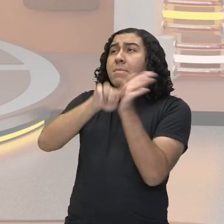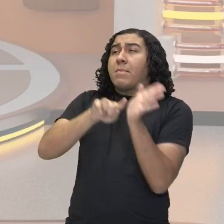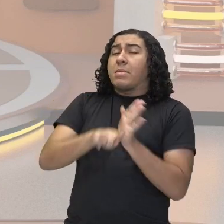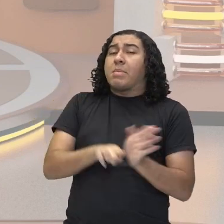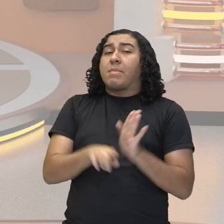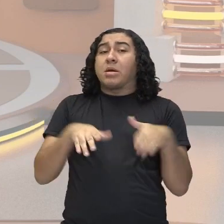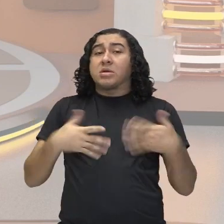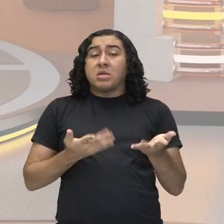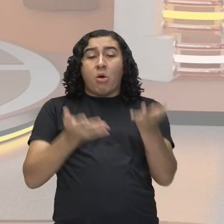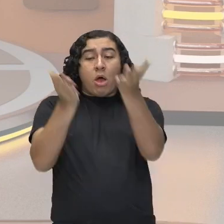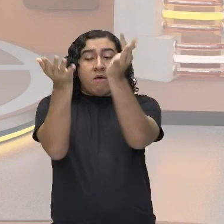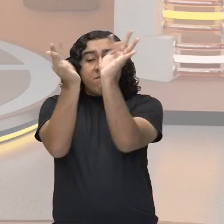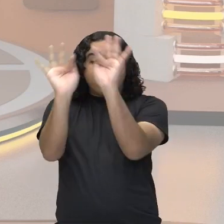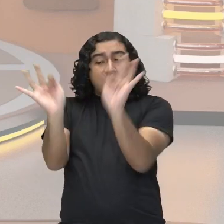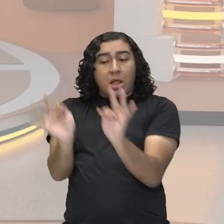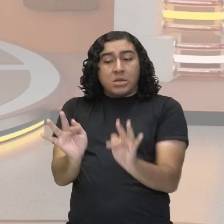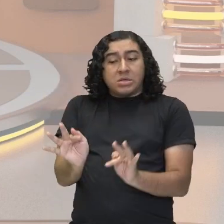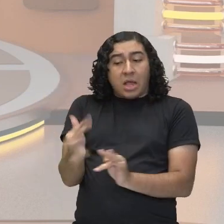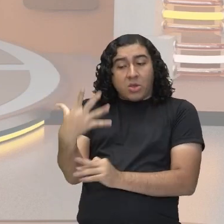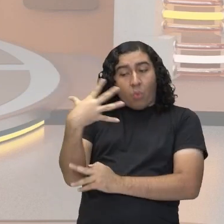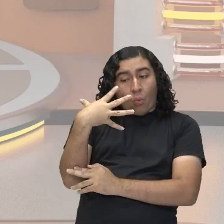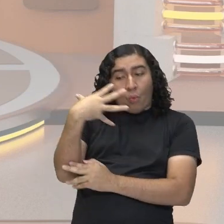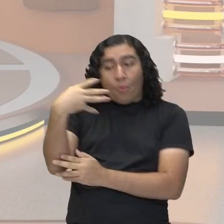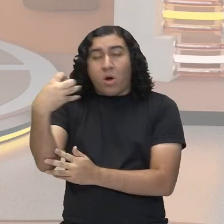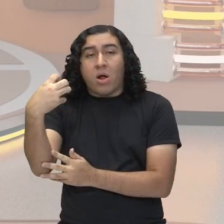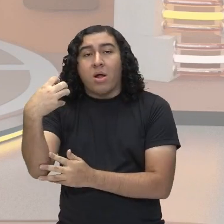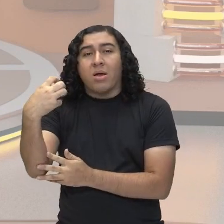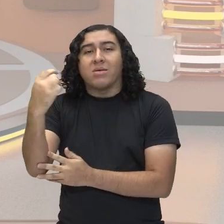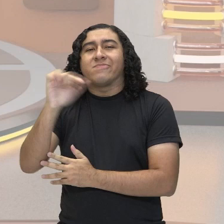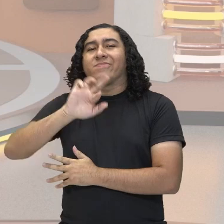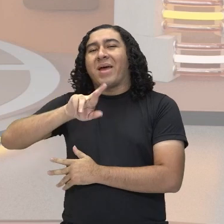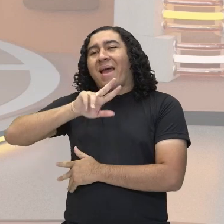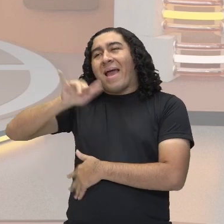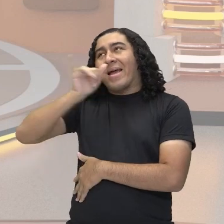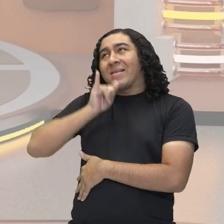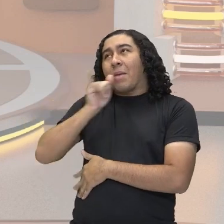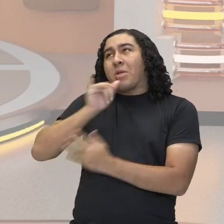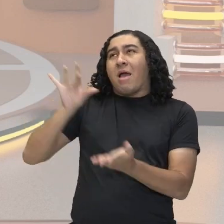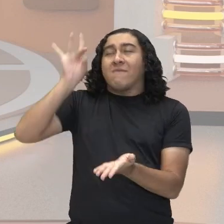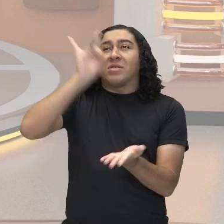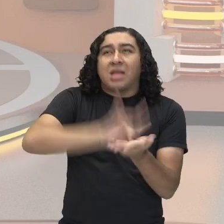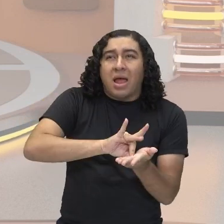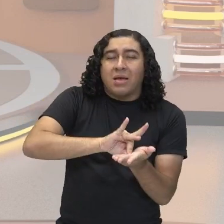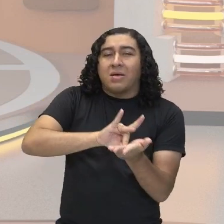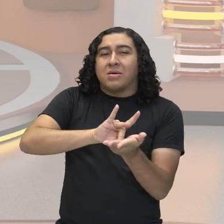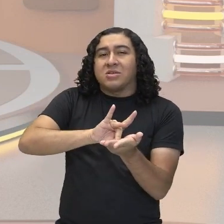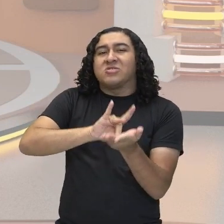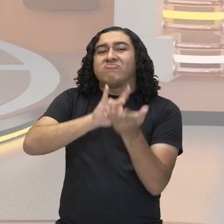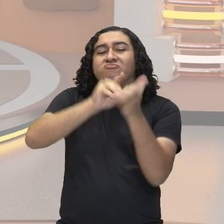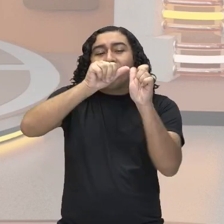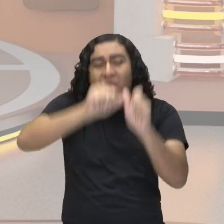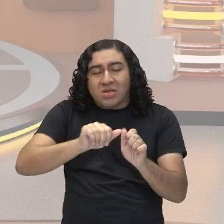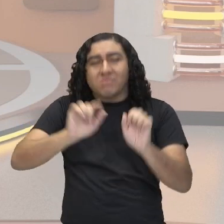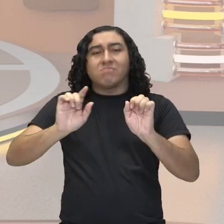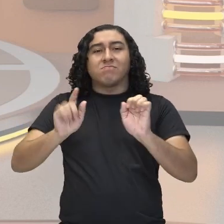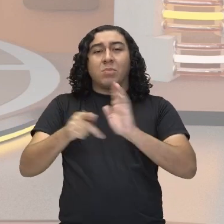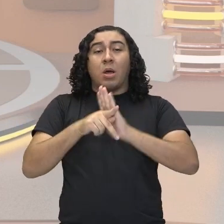felicidade, a busca dessa felicidade, muitas vezes não chega de uma maneira concreta. E a gente começa a fazer uma série